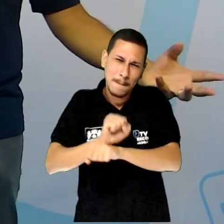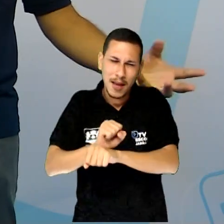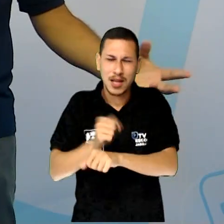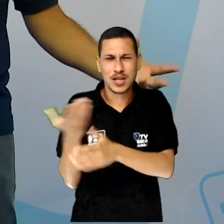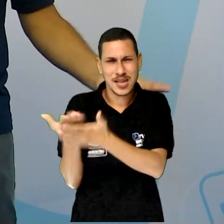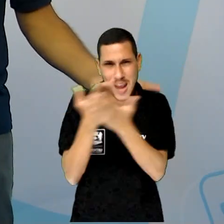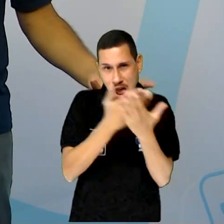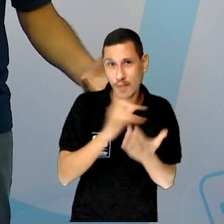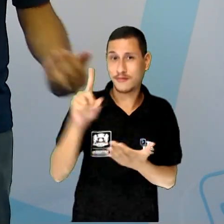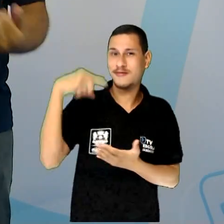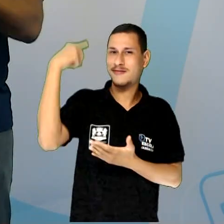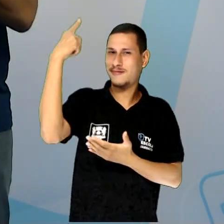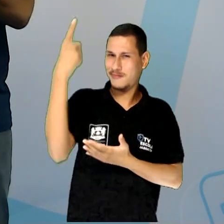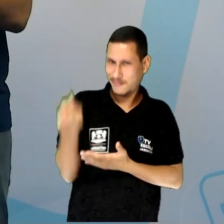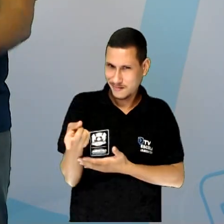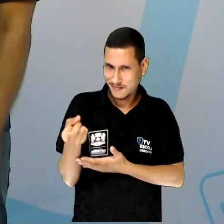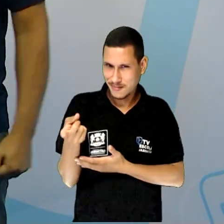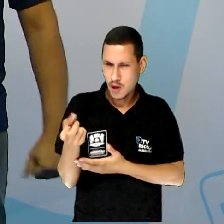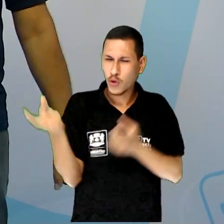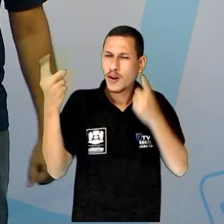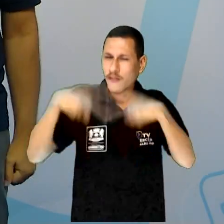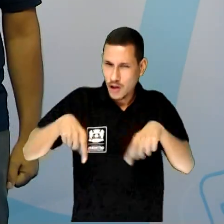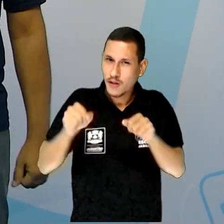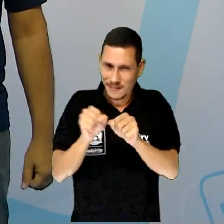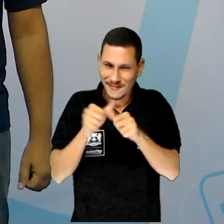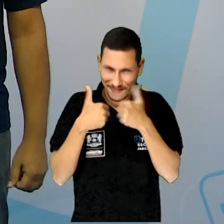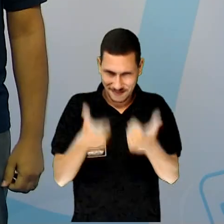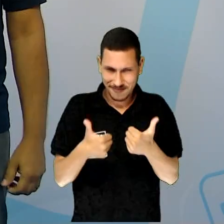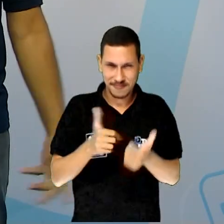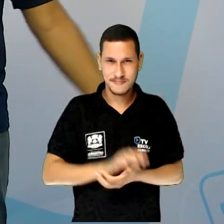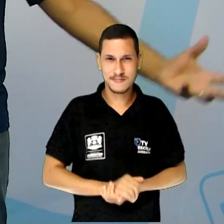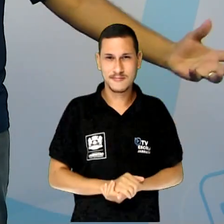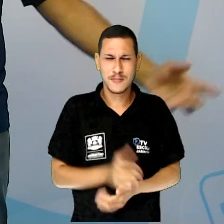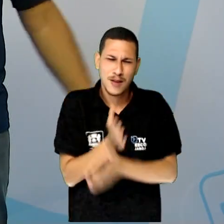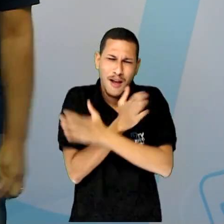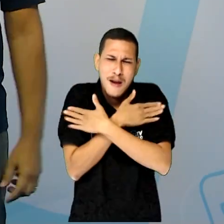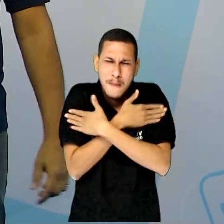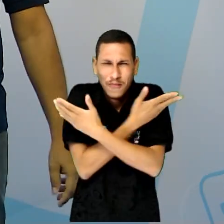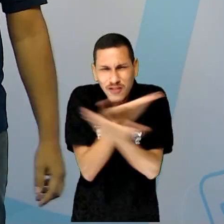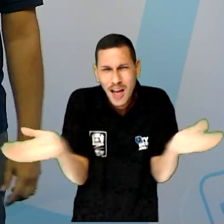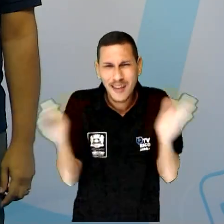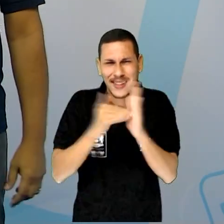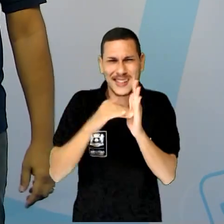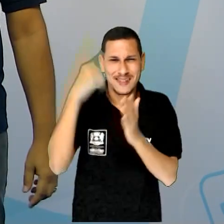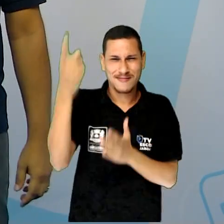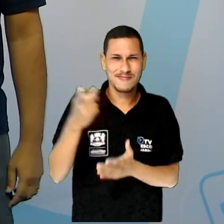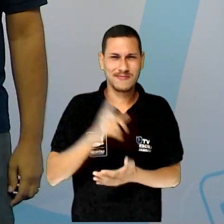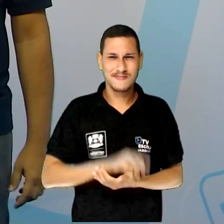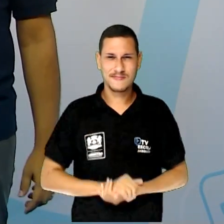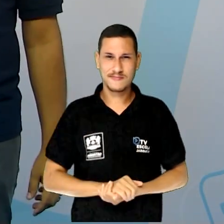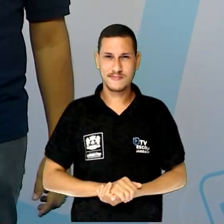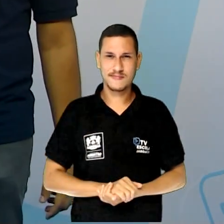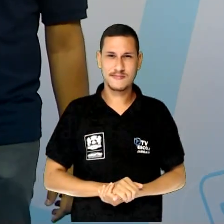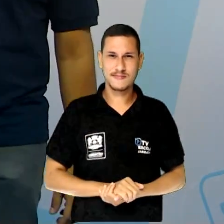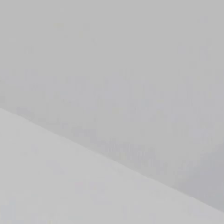nas próximas aulas esse desafio seja cumprido. Um grande abraço para todos, fiquem com Deus.